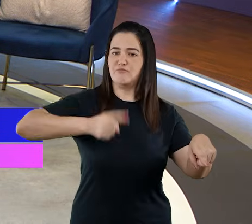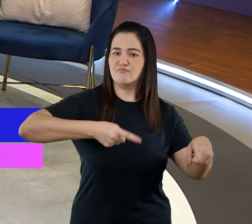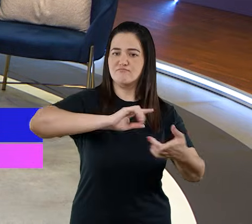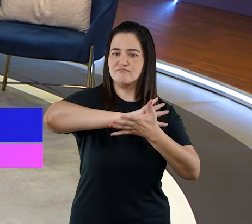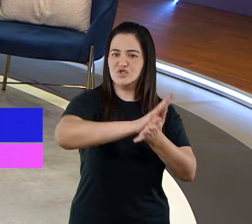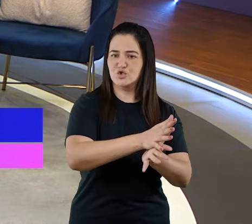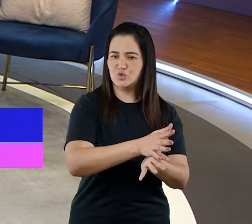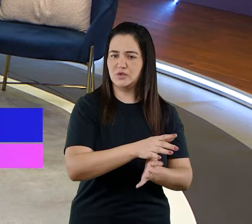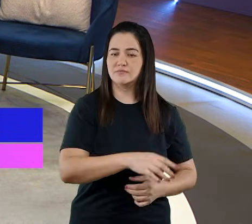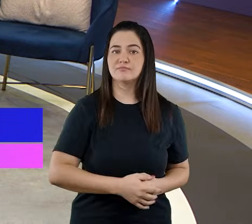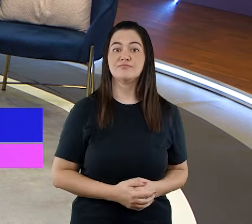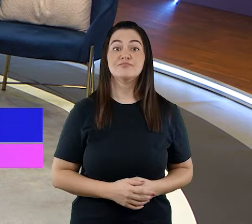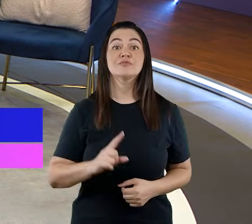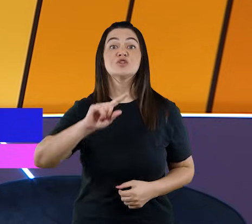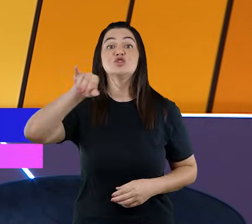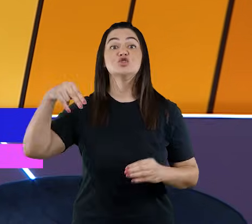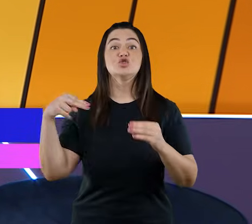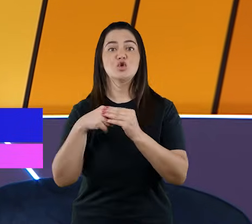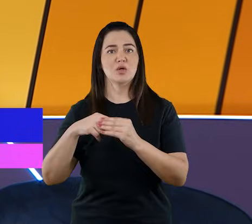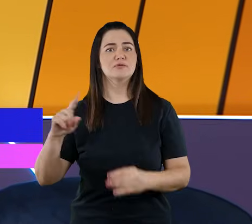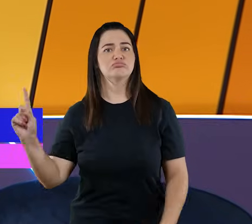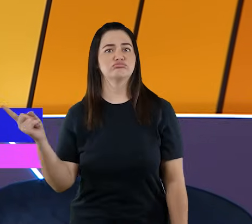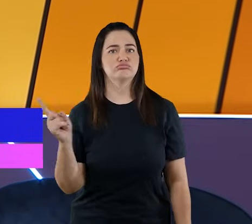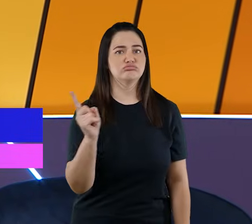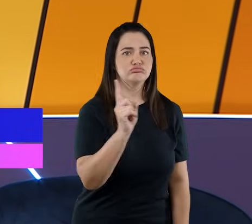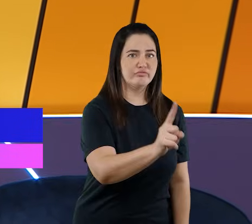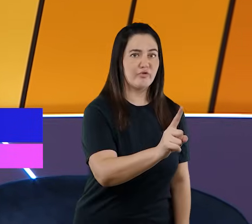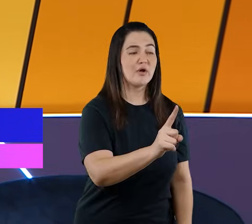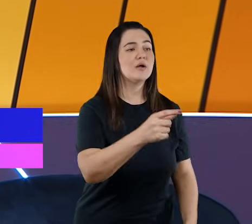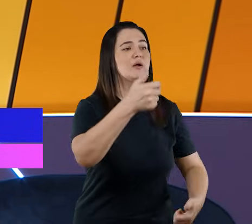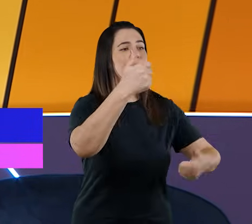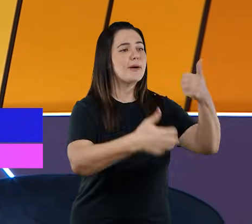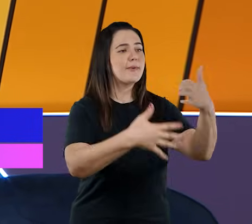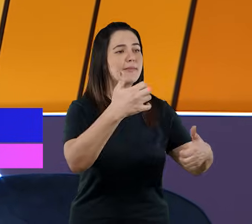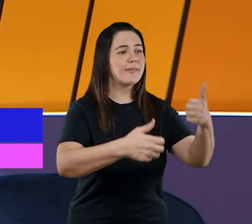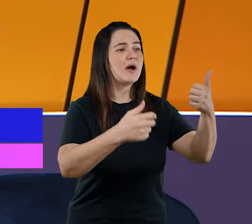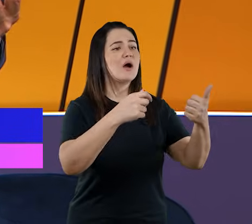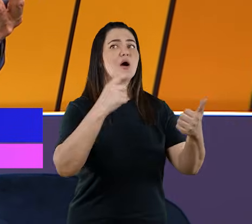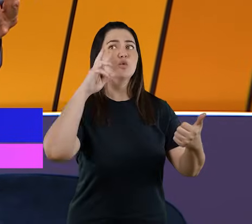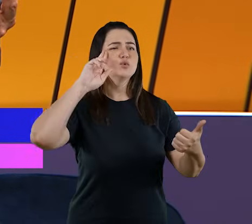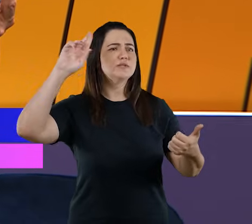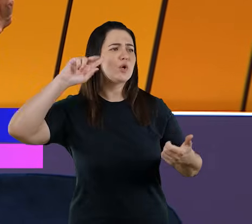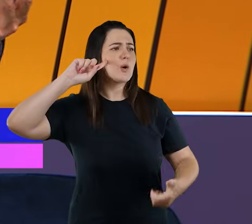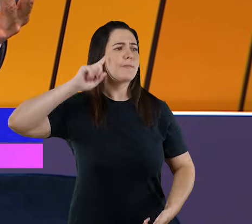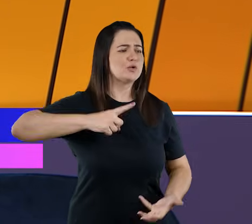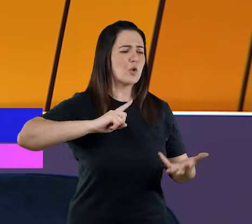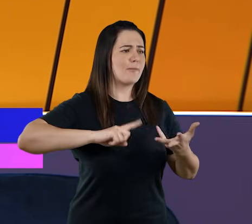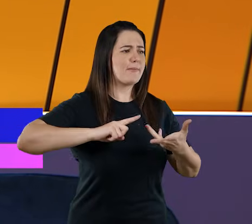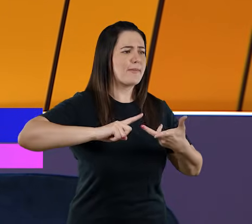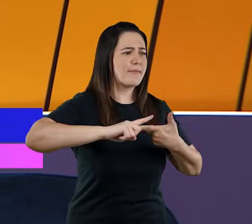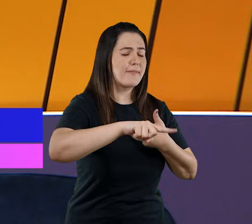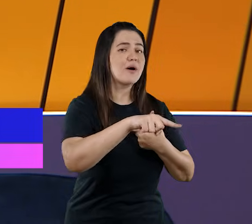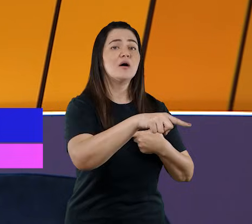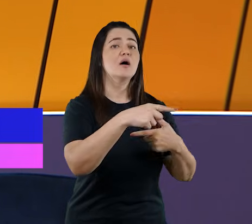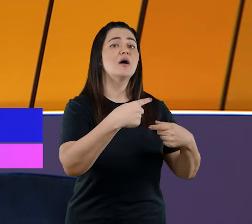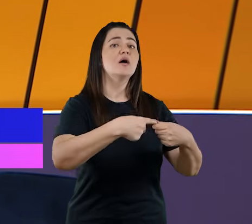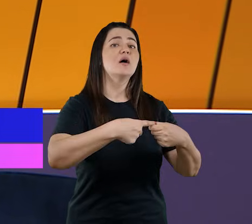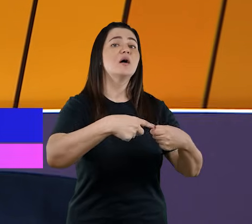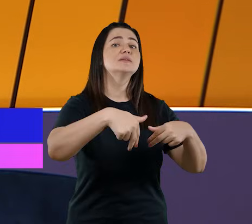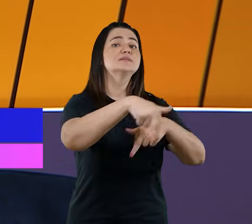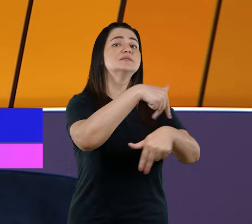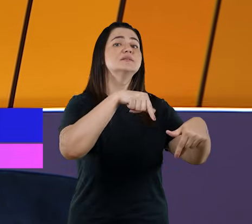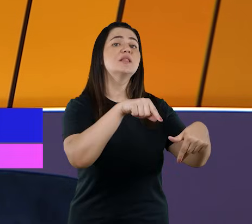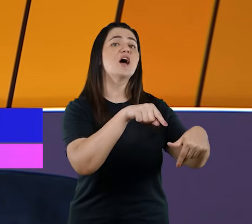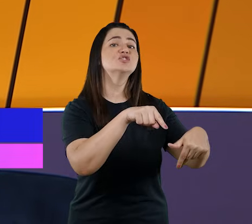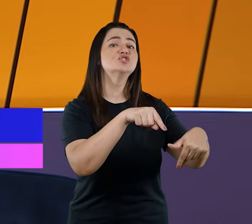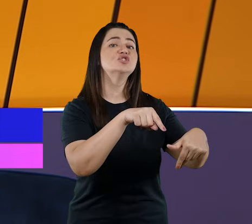que não se cumpriu. Quando eu trato aqui, neste caso, eu não estou falando de uma profecia condicional. Eu